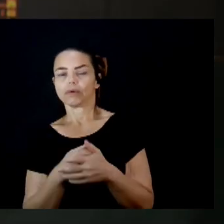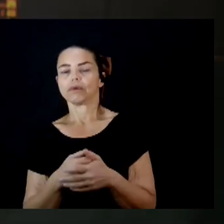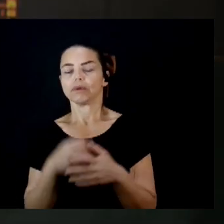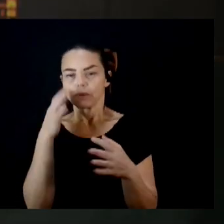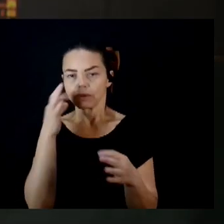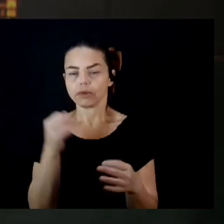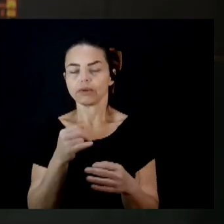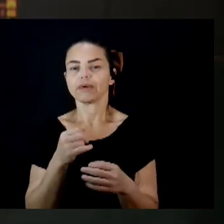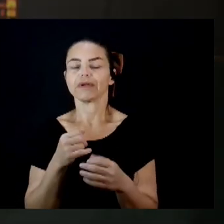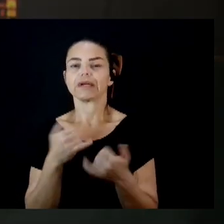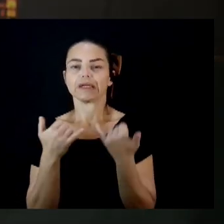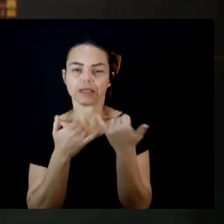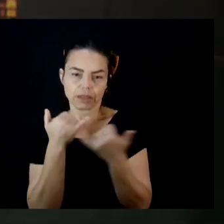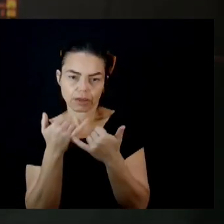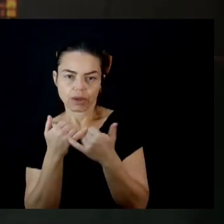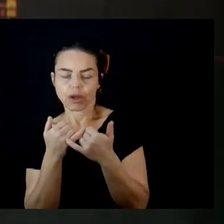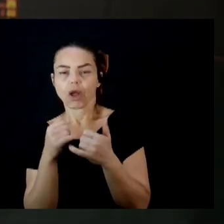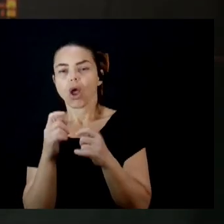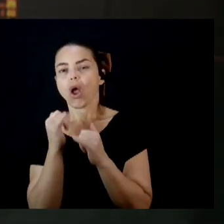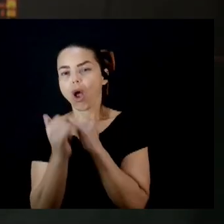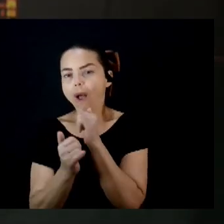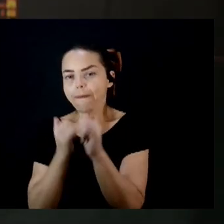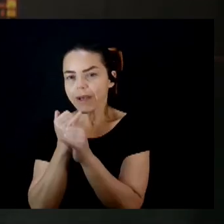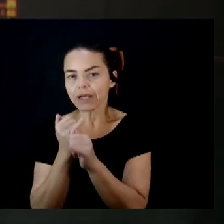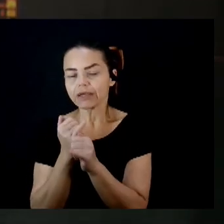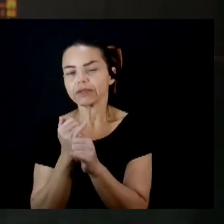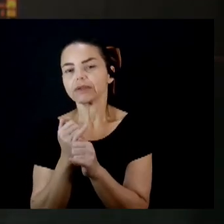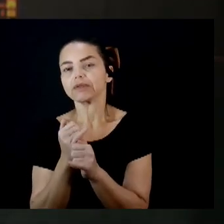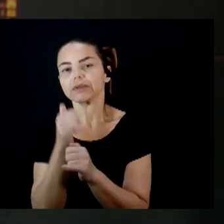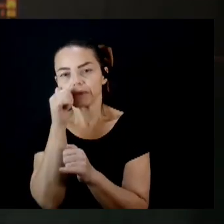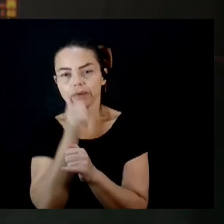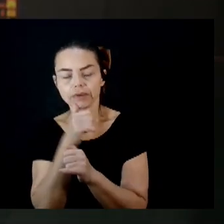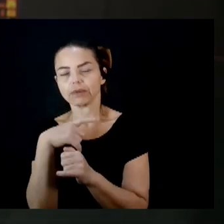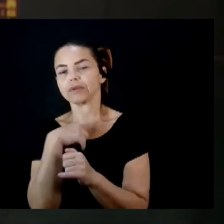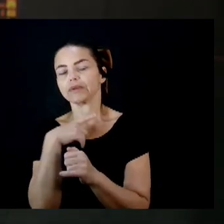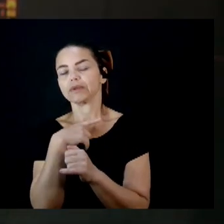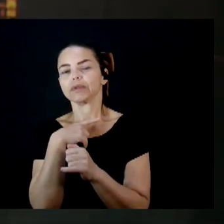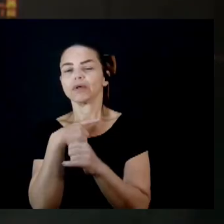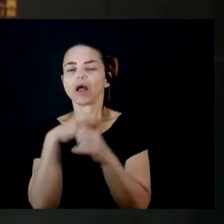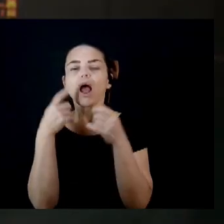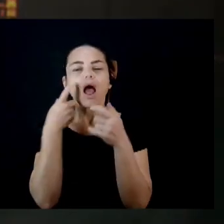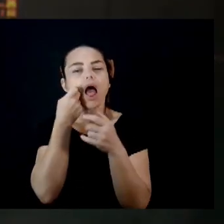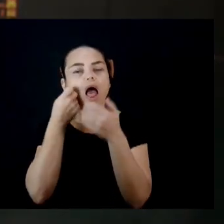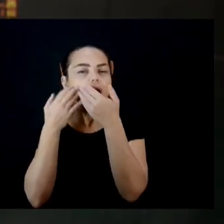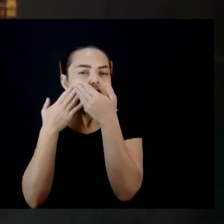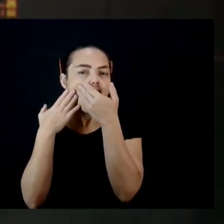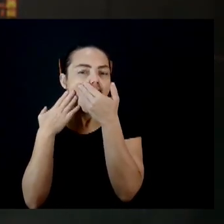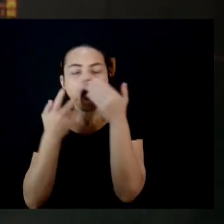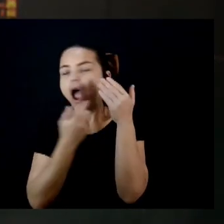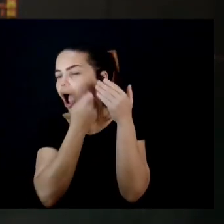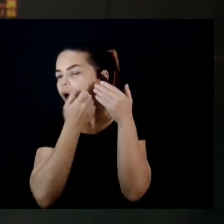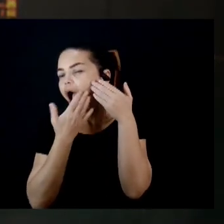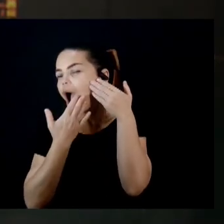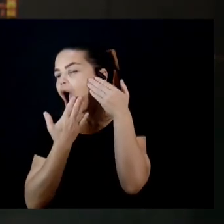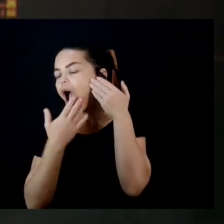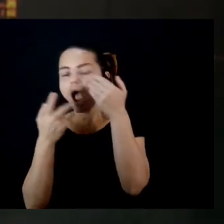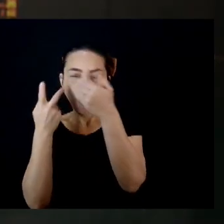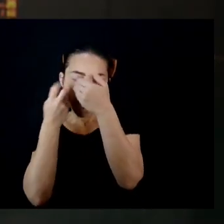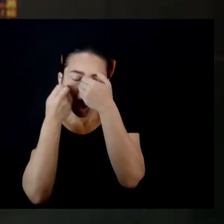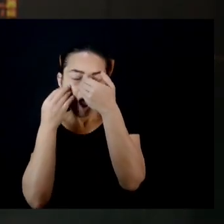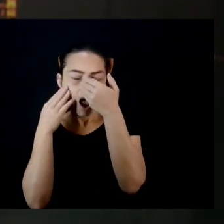na internet. A gente sabe que mulher hoje tem skincare, tem uma série de coisas. Outro dia eu